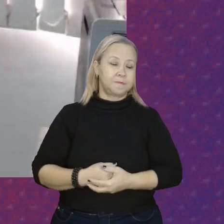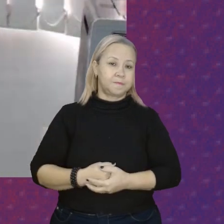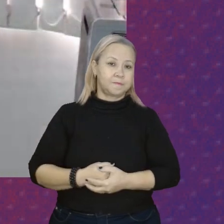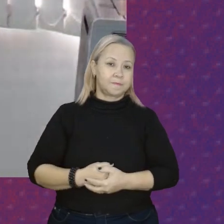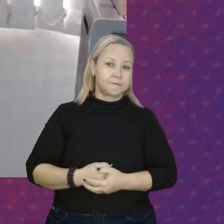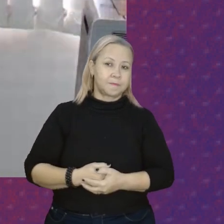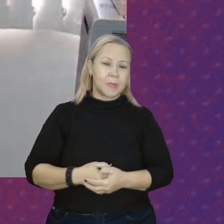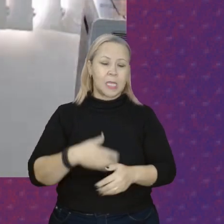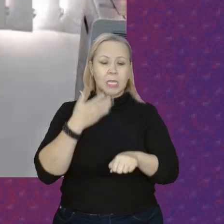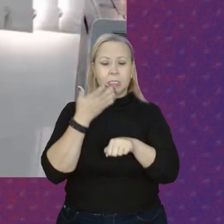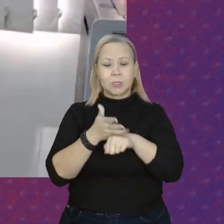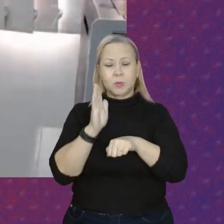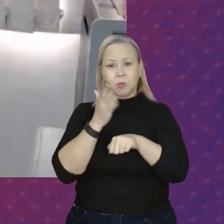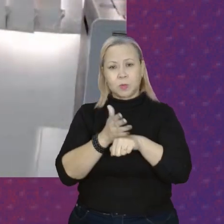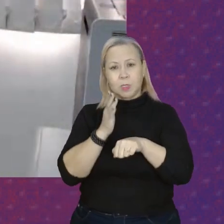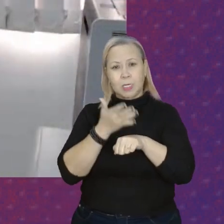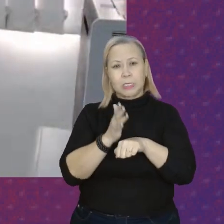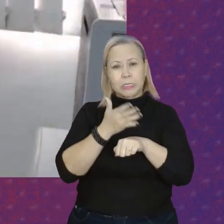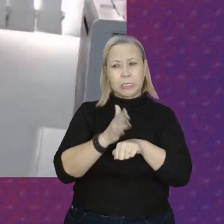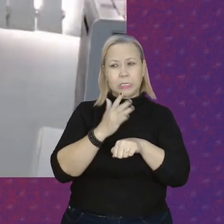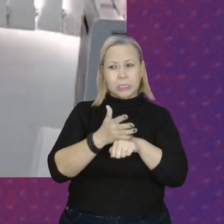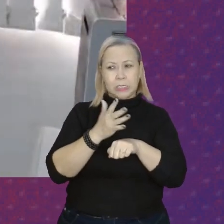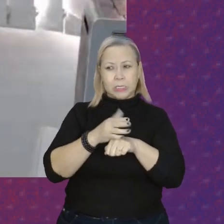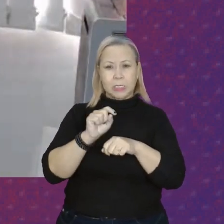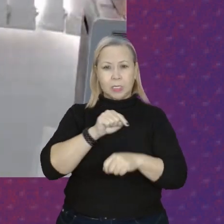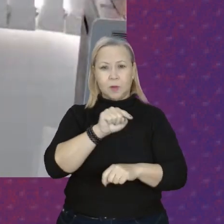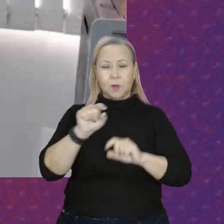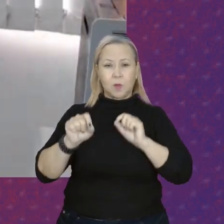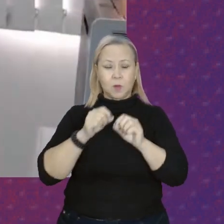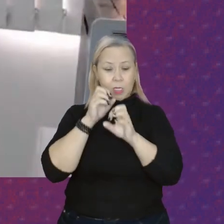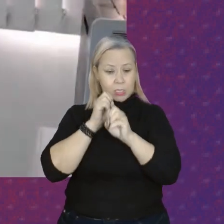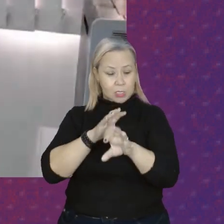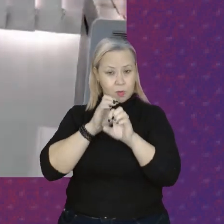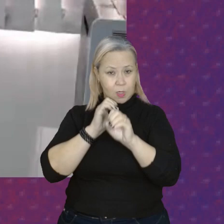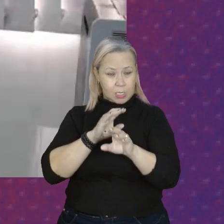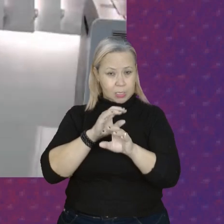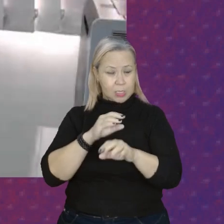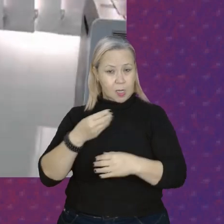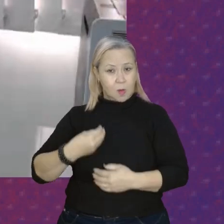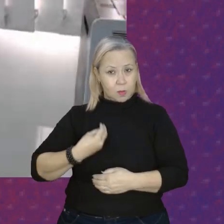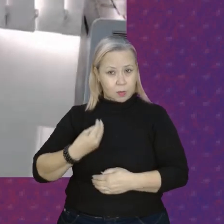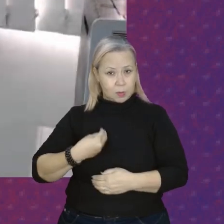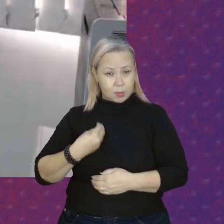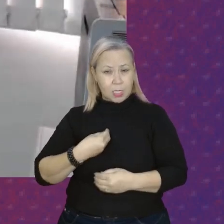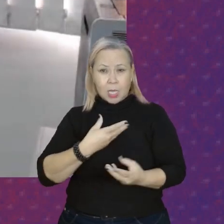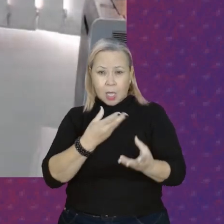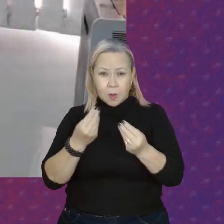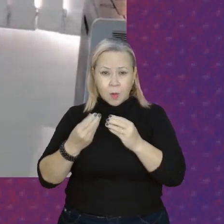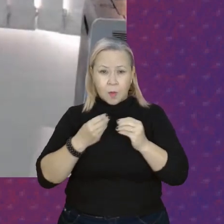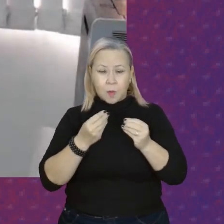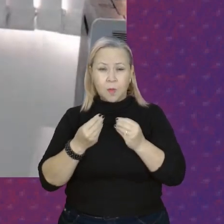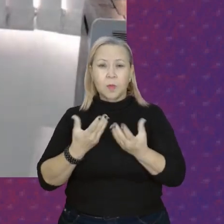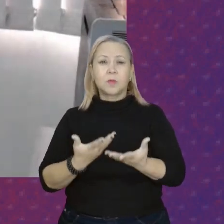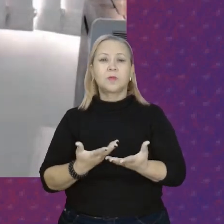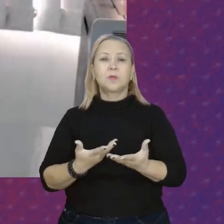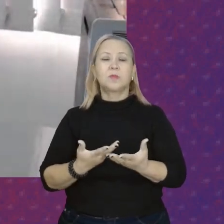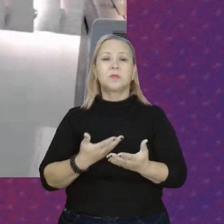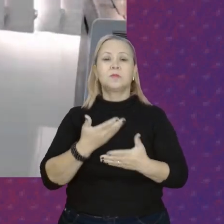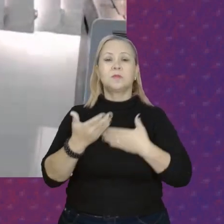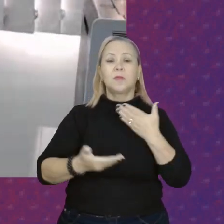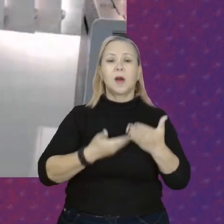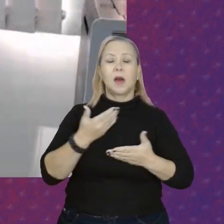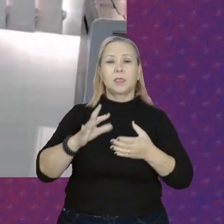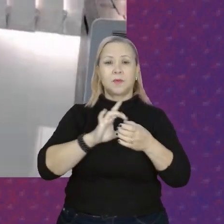o exercício, né, dessa educação está muito mais vinculada